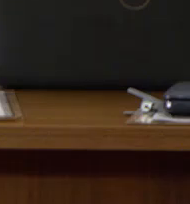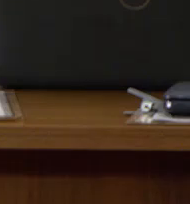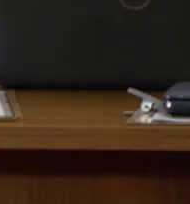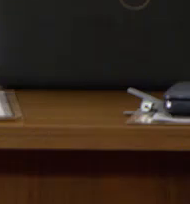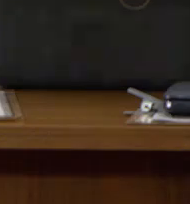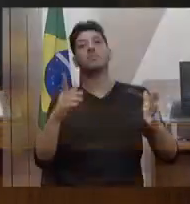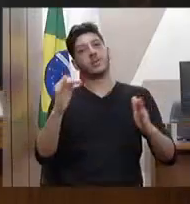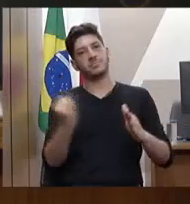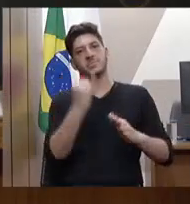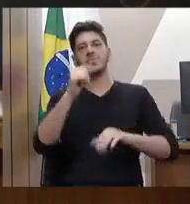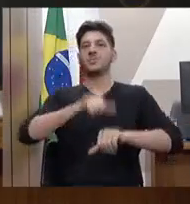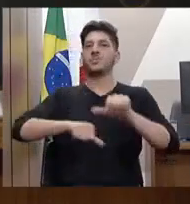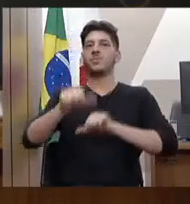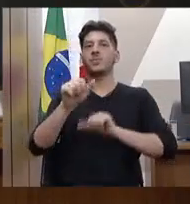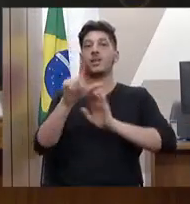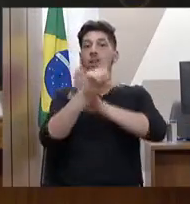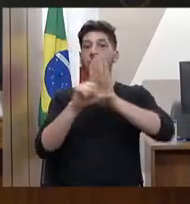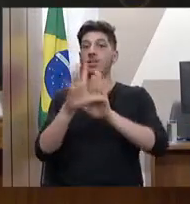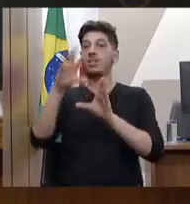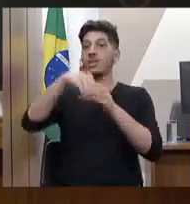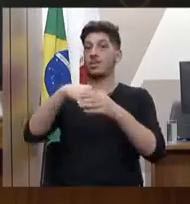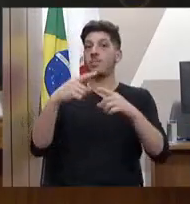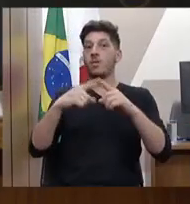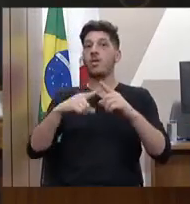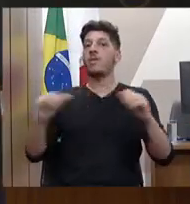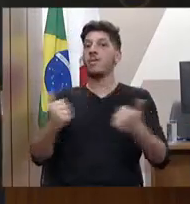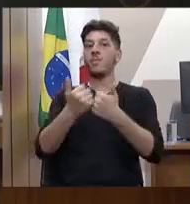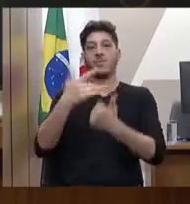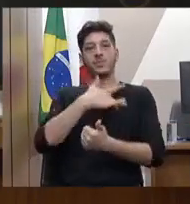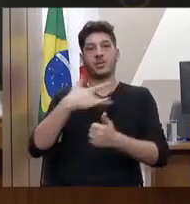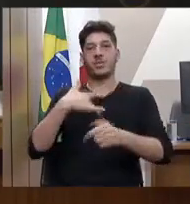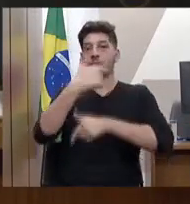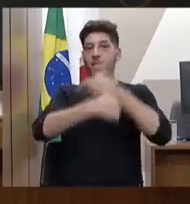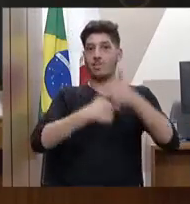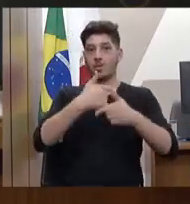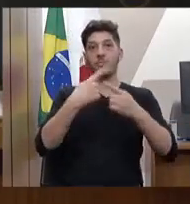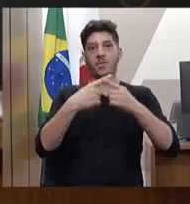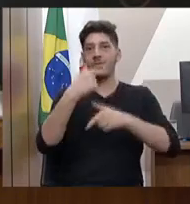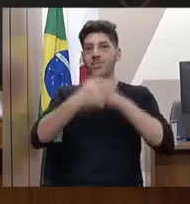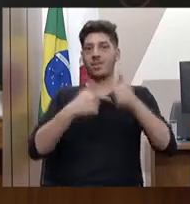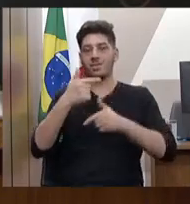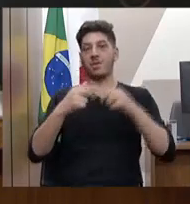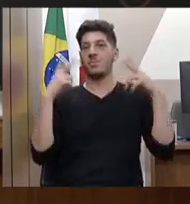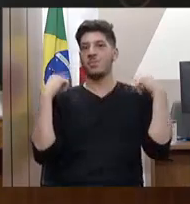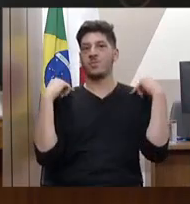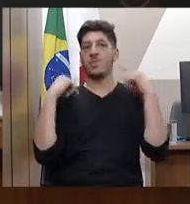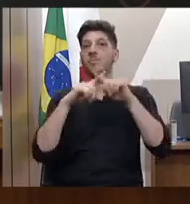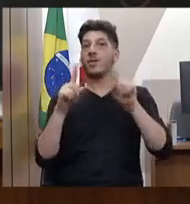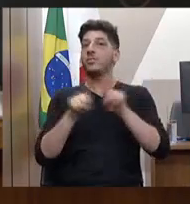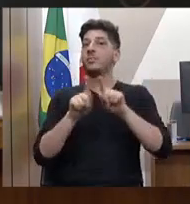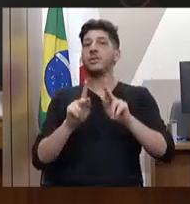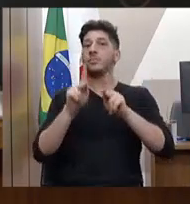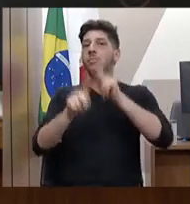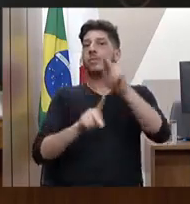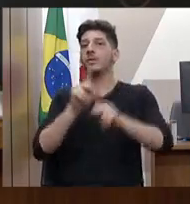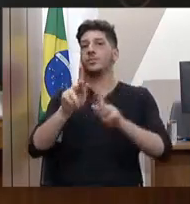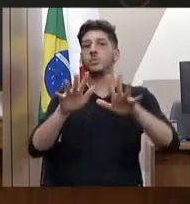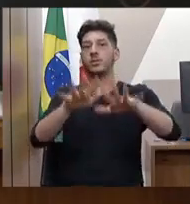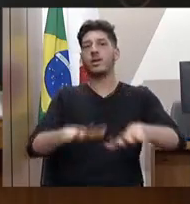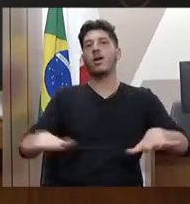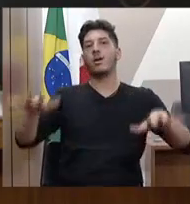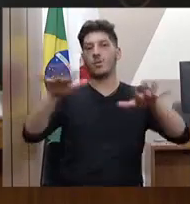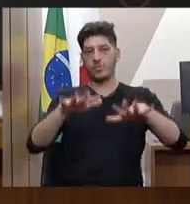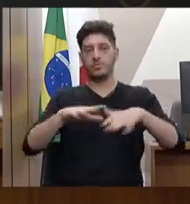legislação não apenas para saúde do trabalhador que é motorista mas de toda a população quando eu comecei a